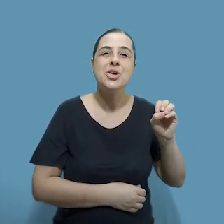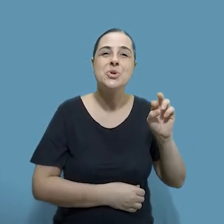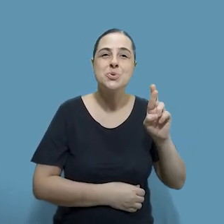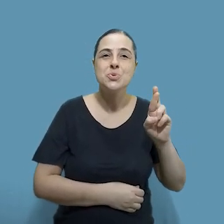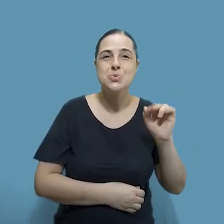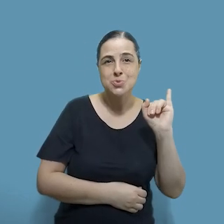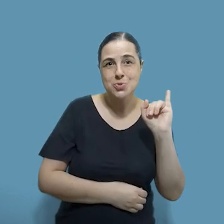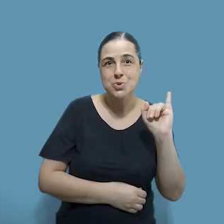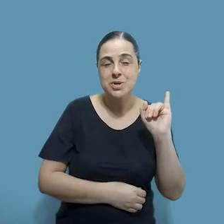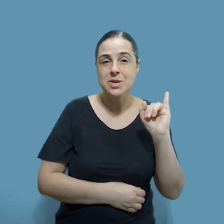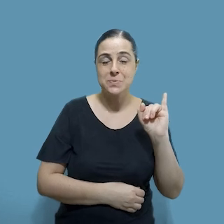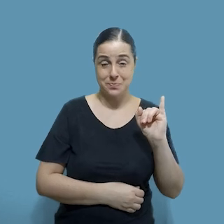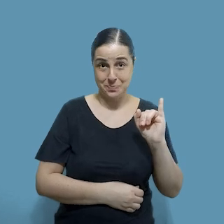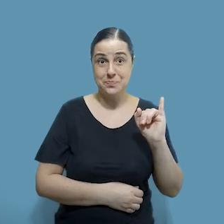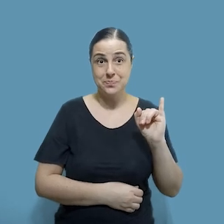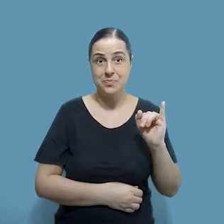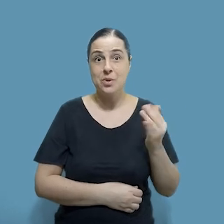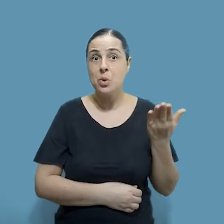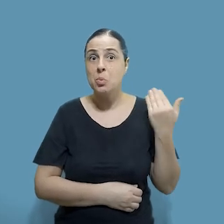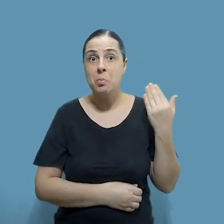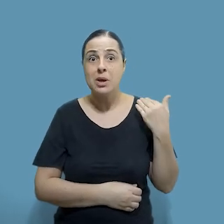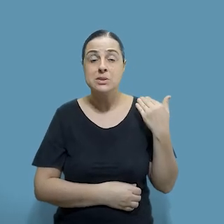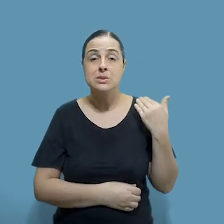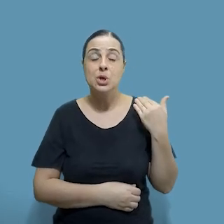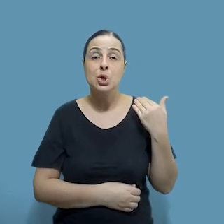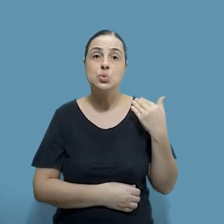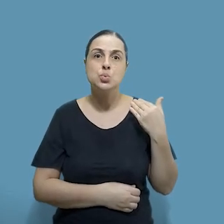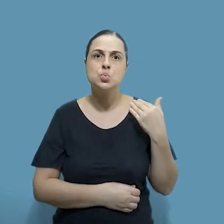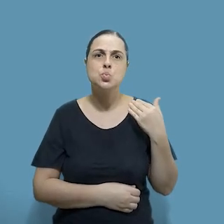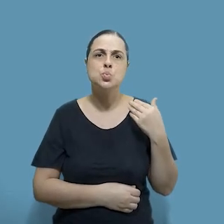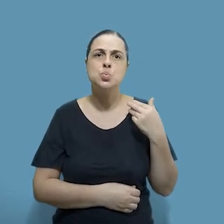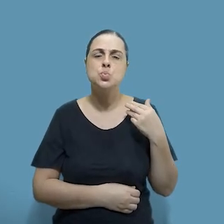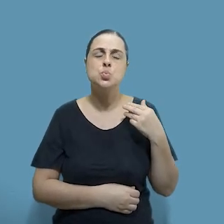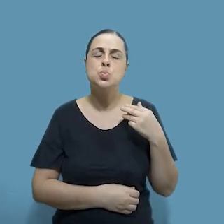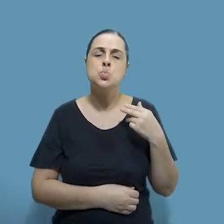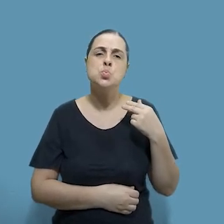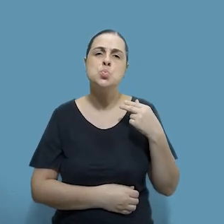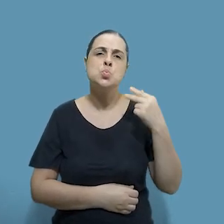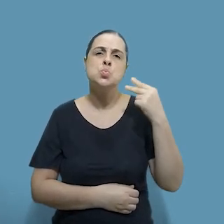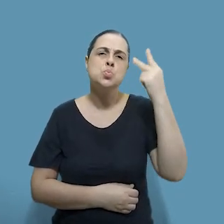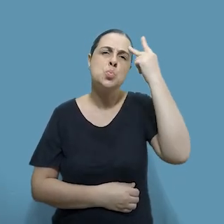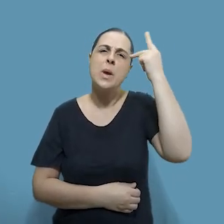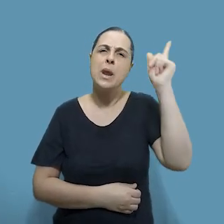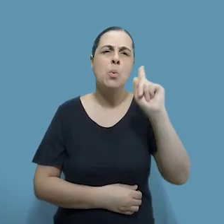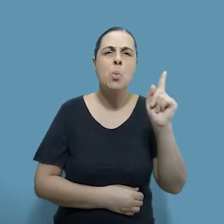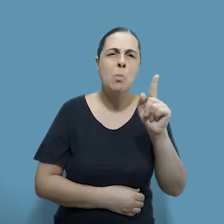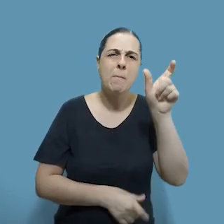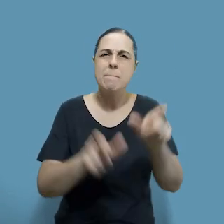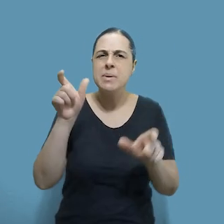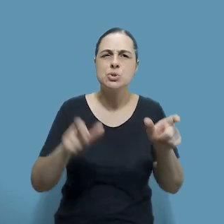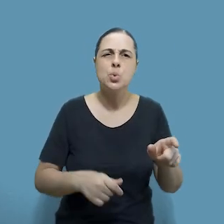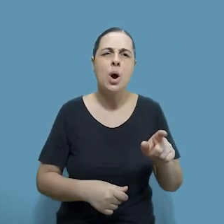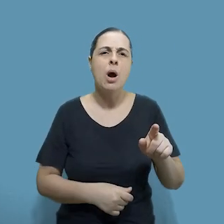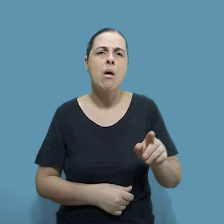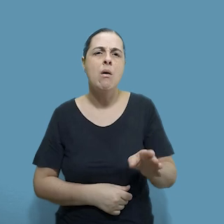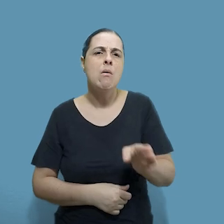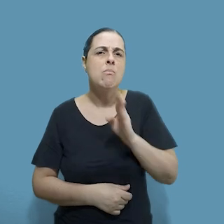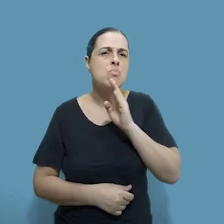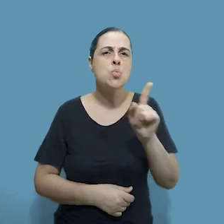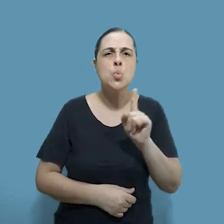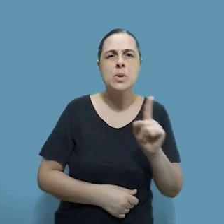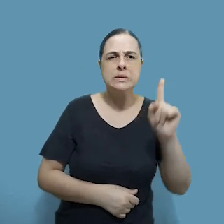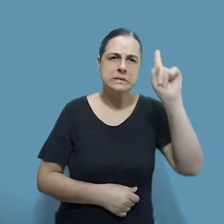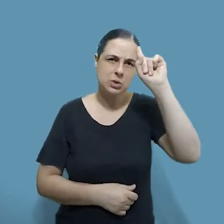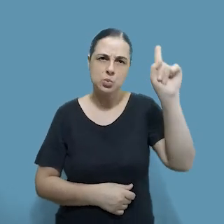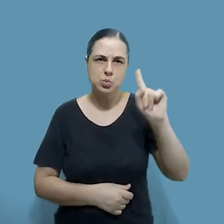era tão comum, as mais velhas já eram mais velhas, então ajudavam, colaboravam, tal. E ela se mandou